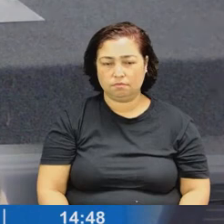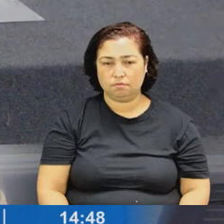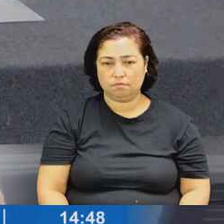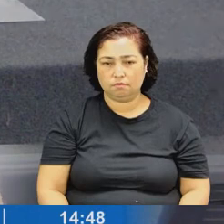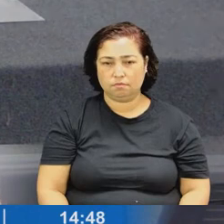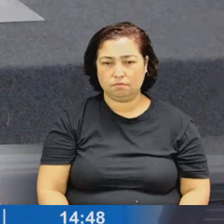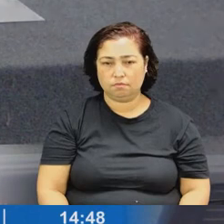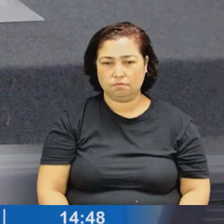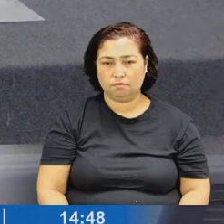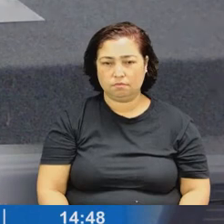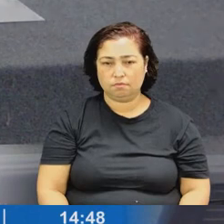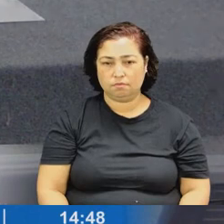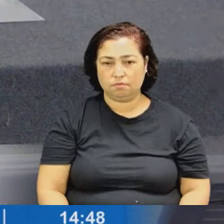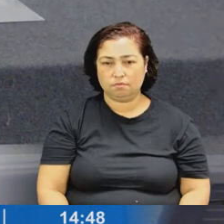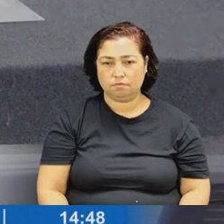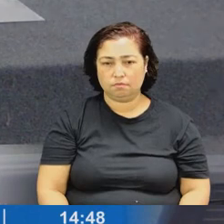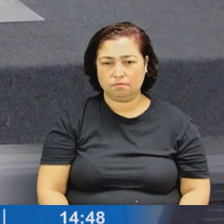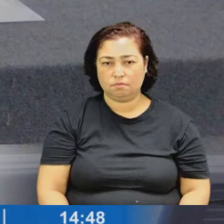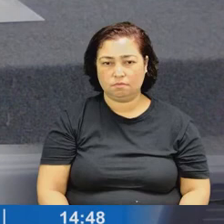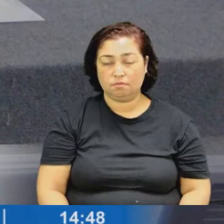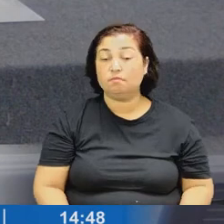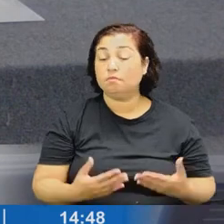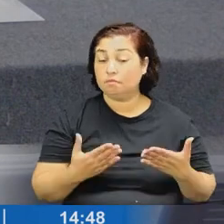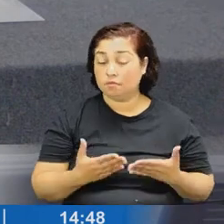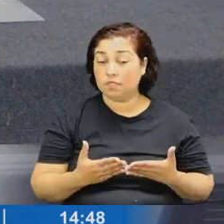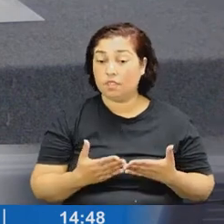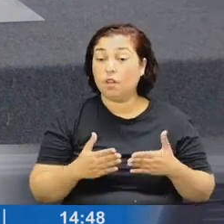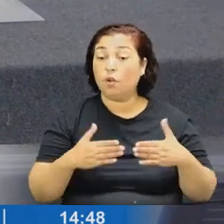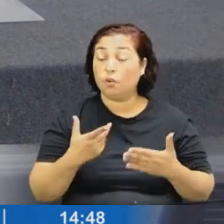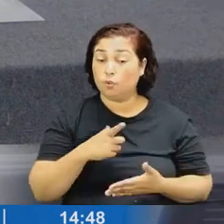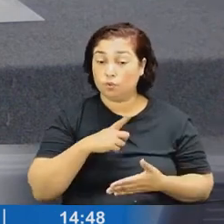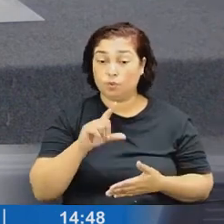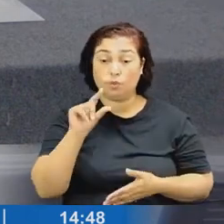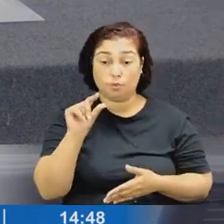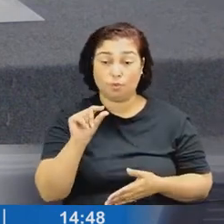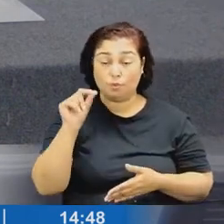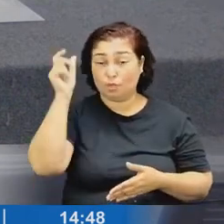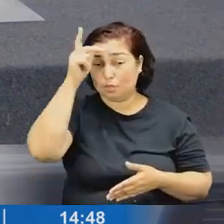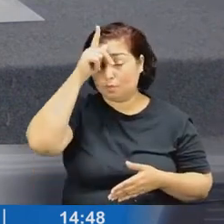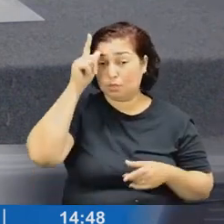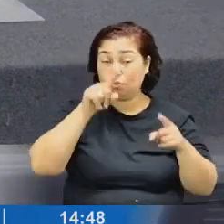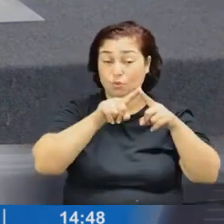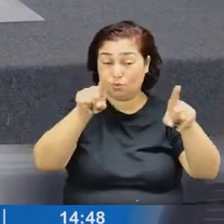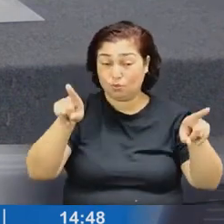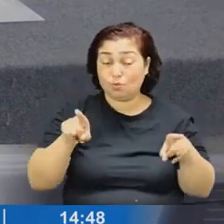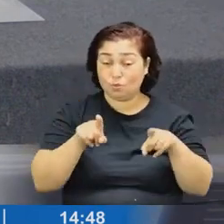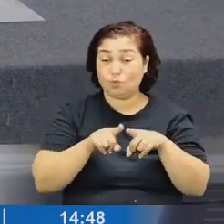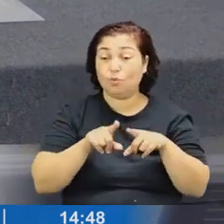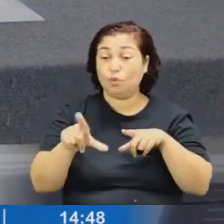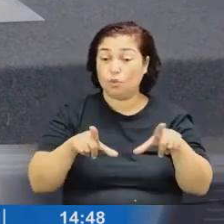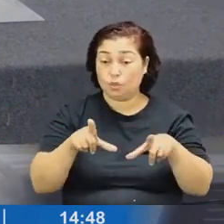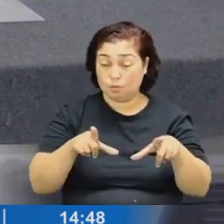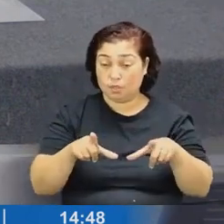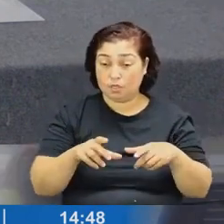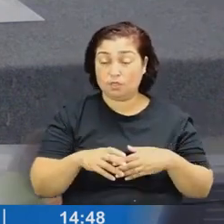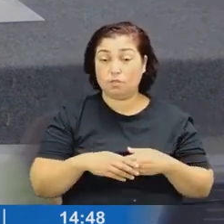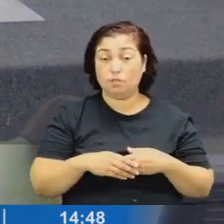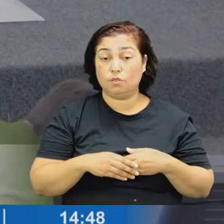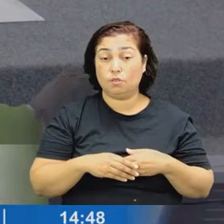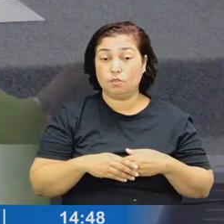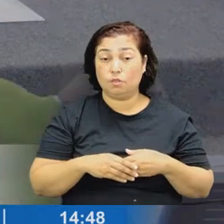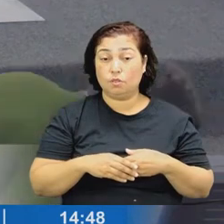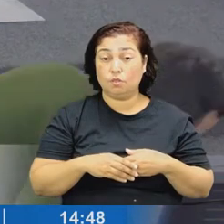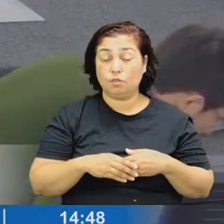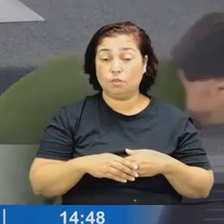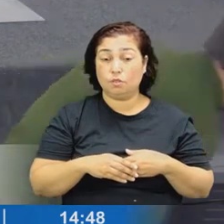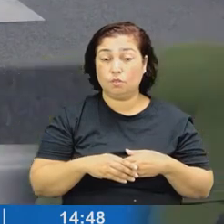pouco né tá é aí tem que quando a gente tem pouca gente no gabinete inclusive né todo